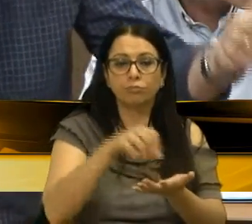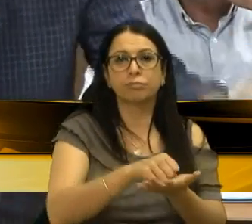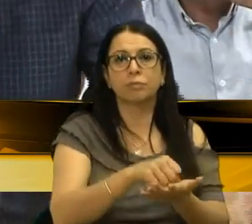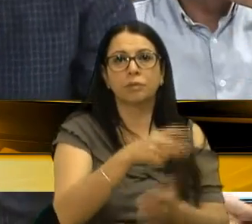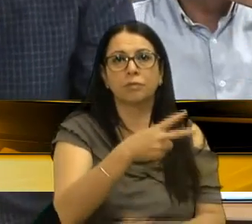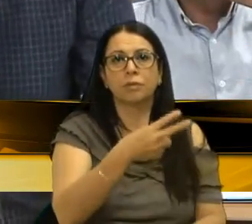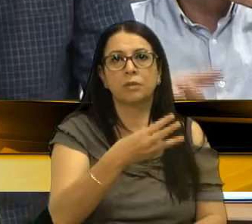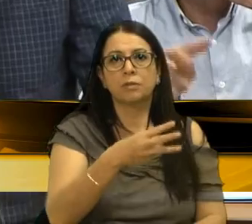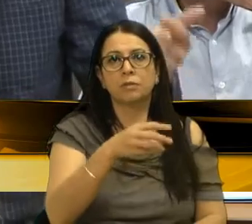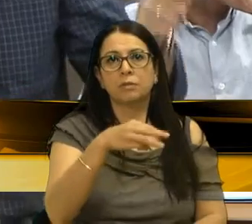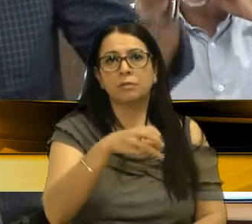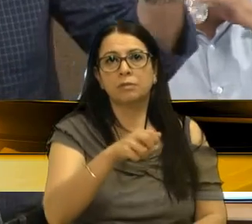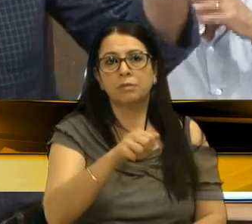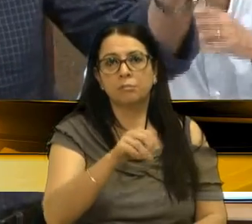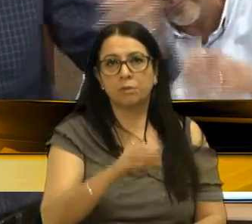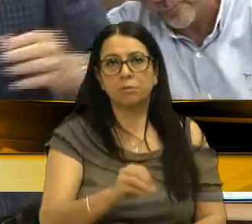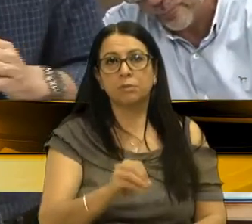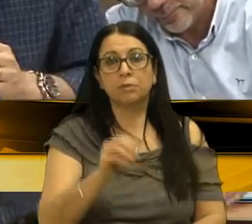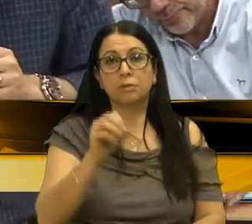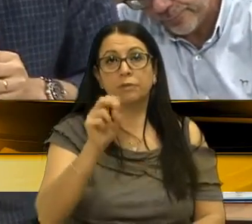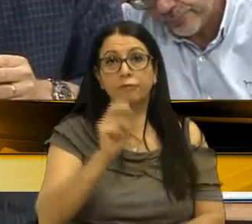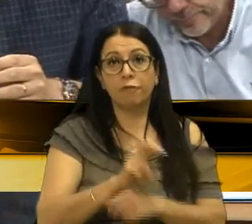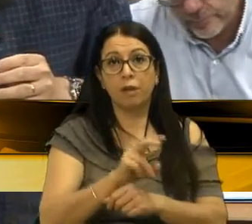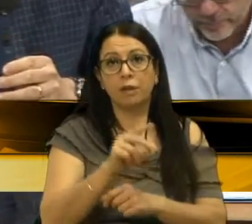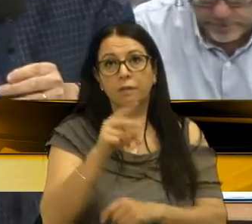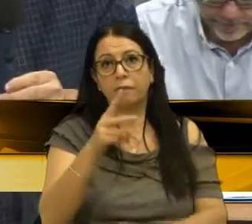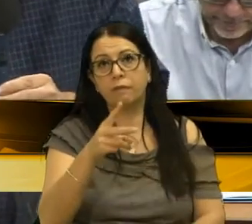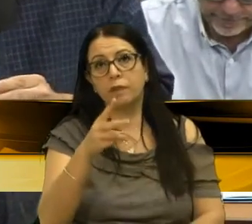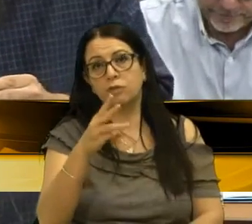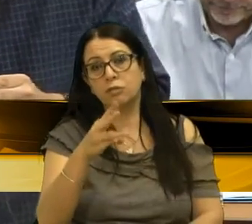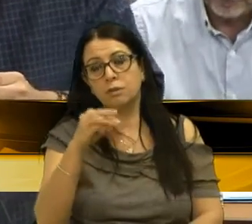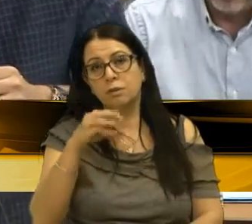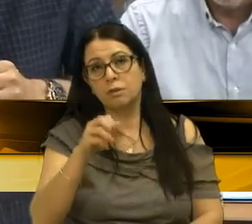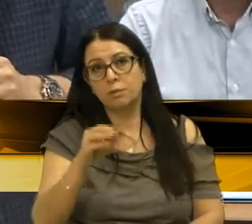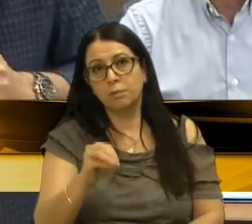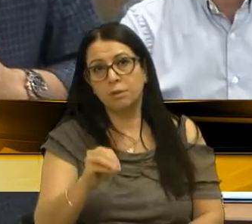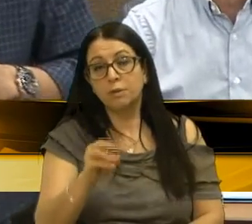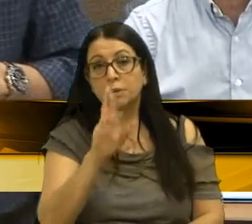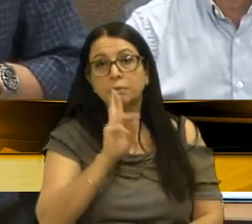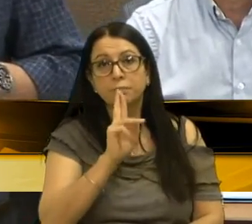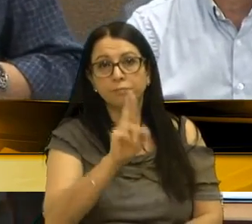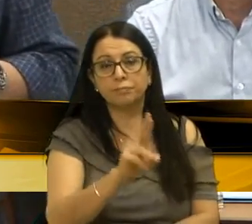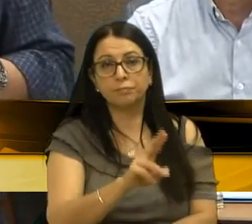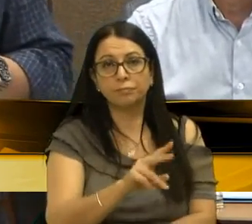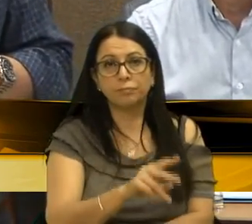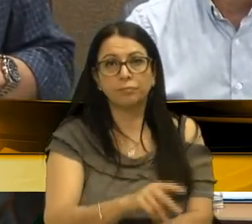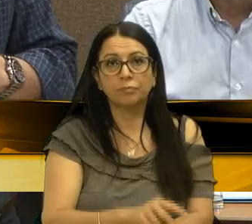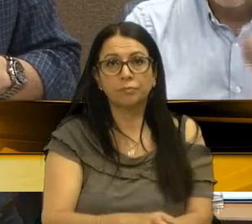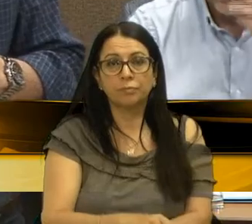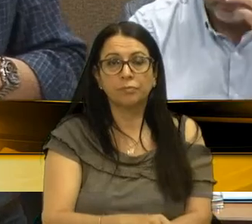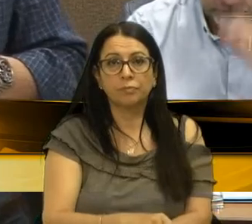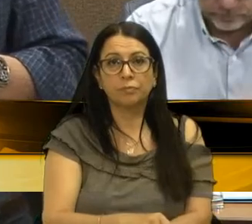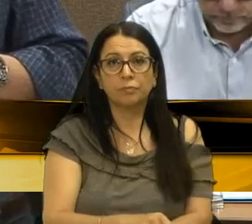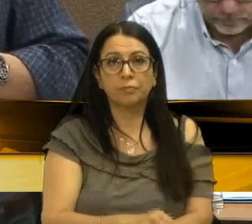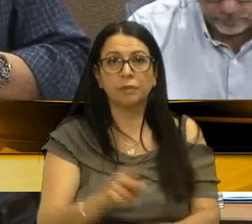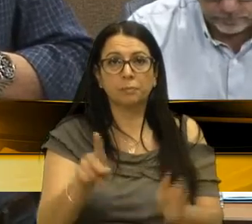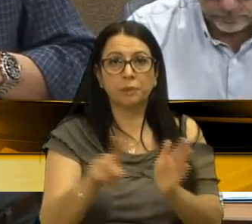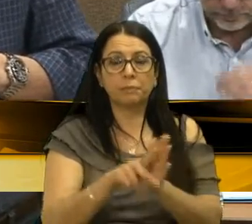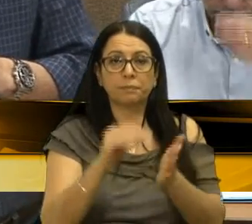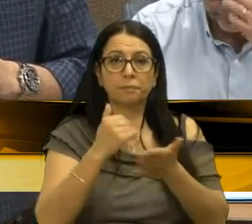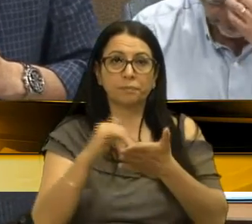23 de maio, vagas disponíveis em 23 de maio, e na resposta, né, a própria